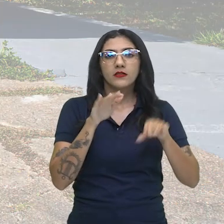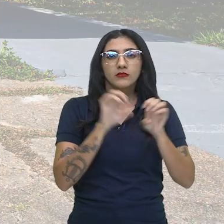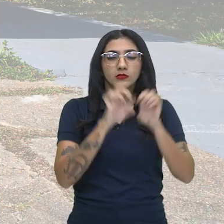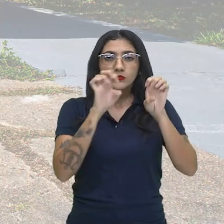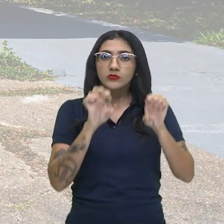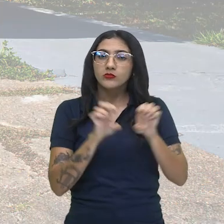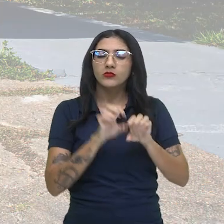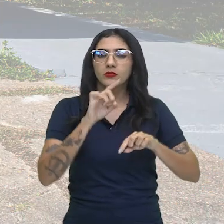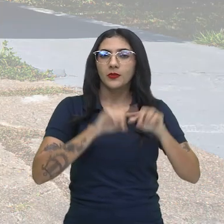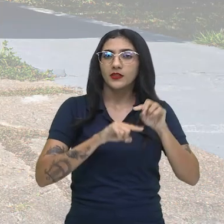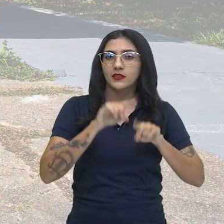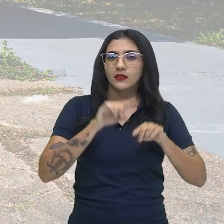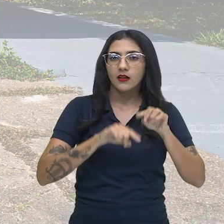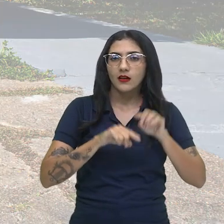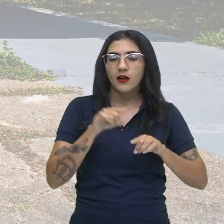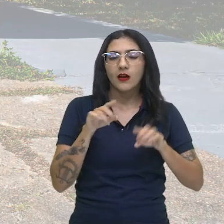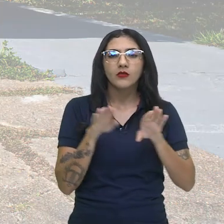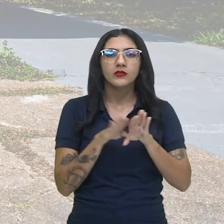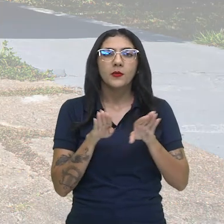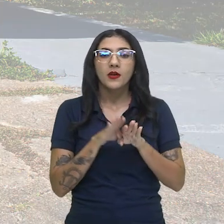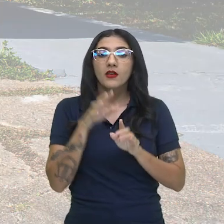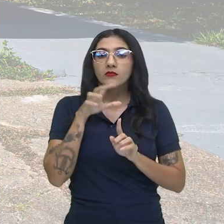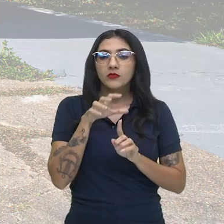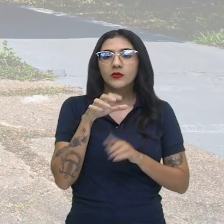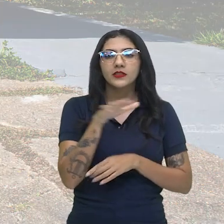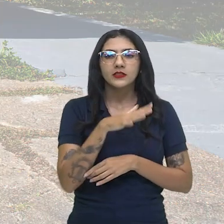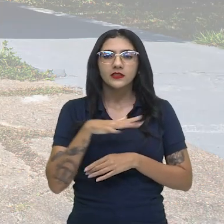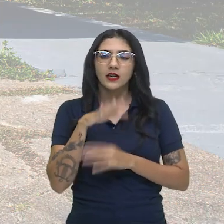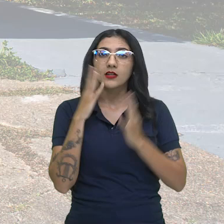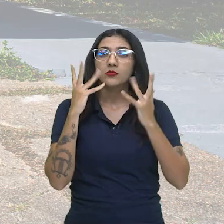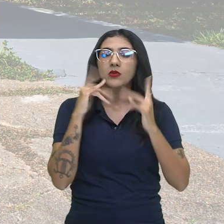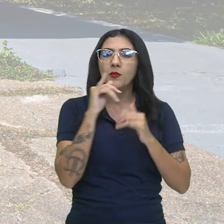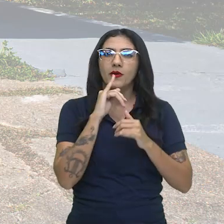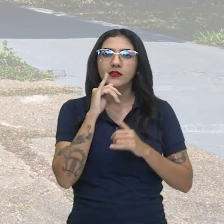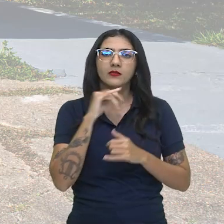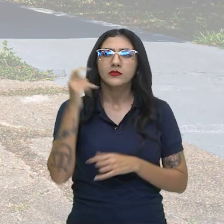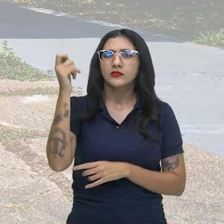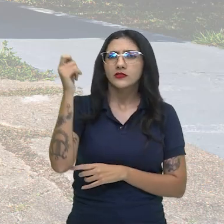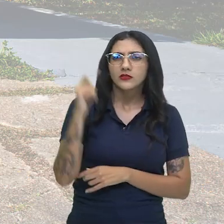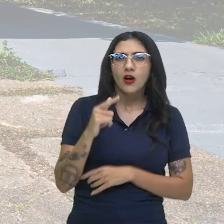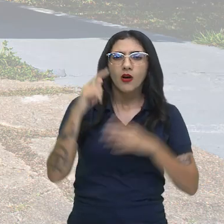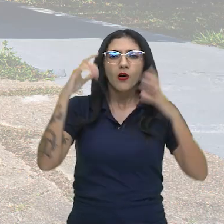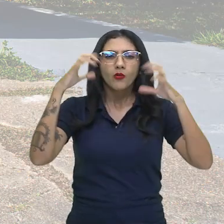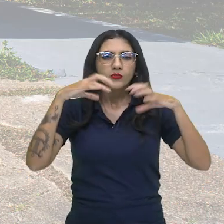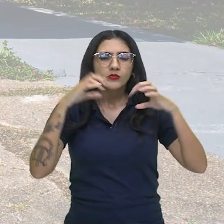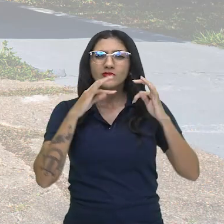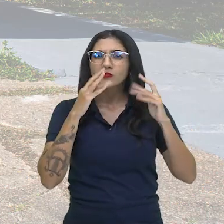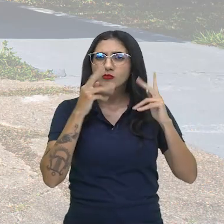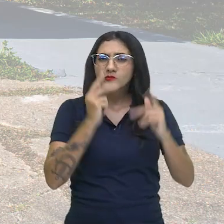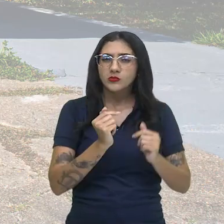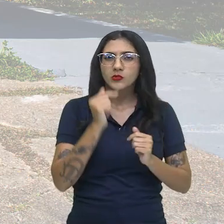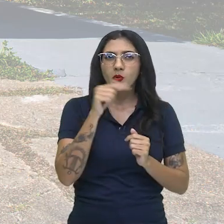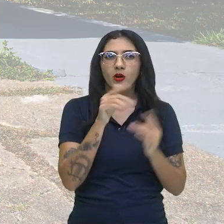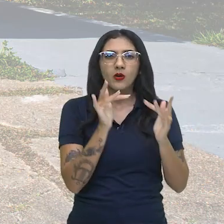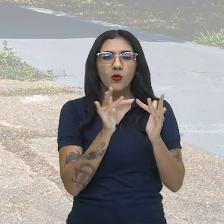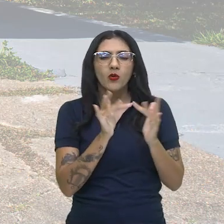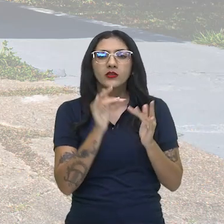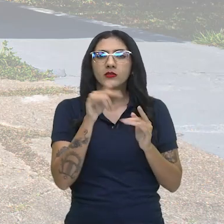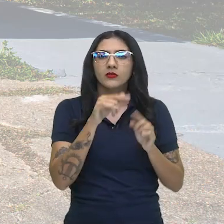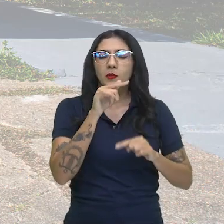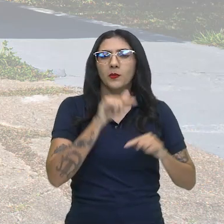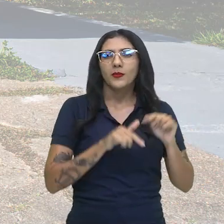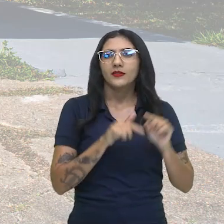de acordo com as intempéries também, que é sol, chuva, de acordo com tudo que aquele material entra em contato, não é isso,